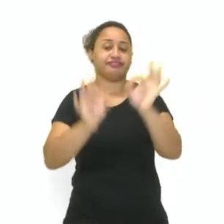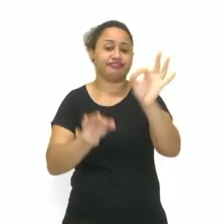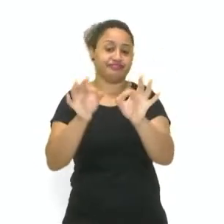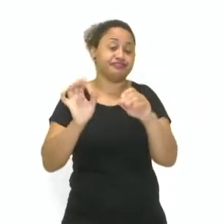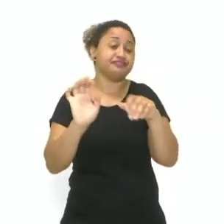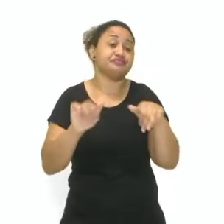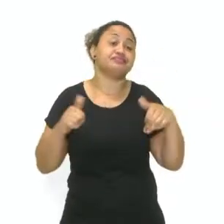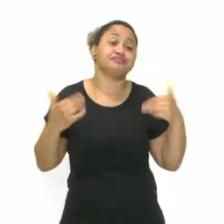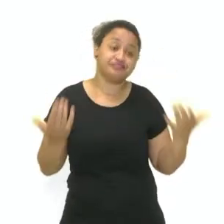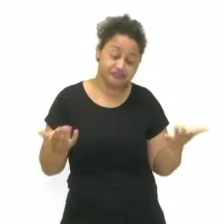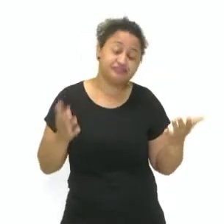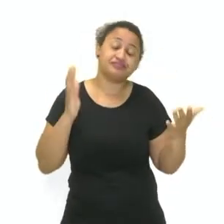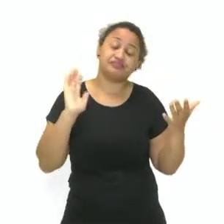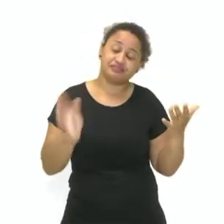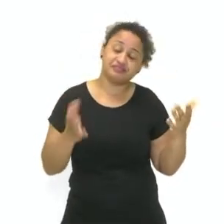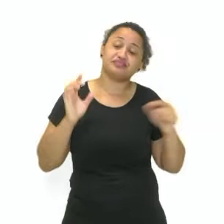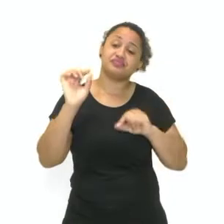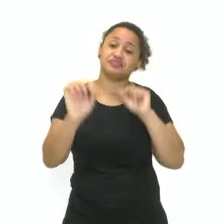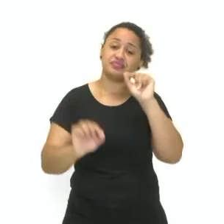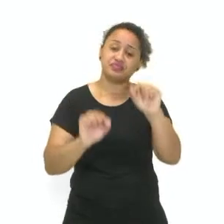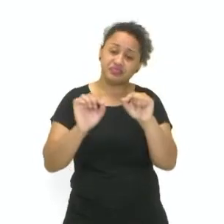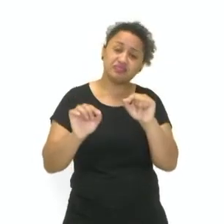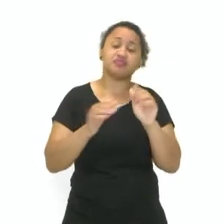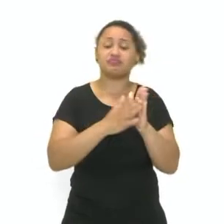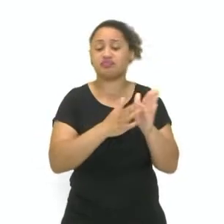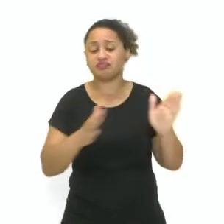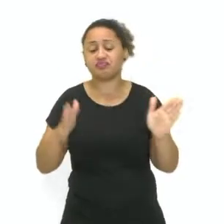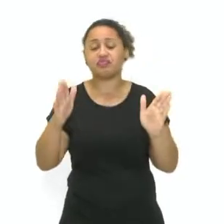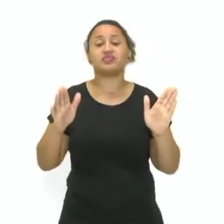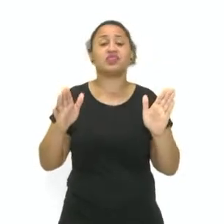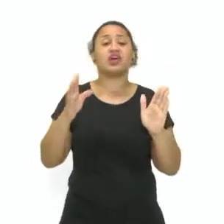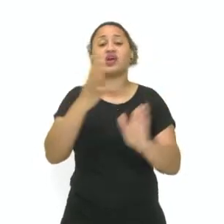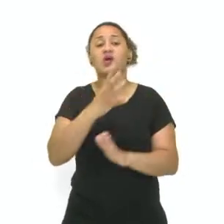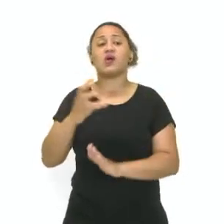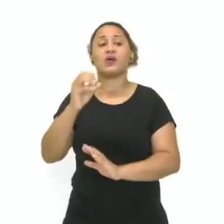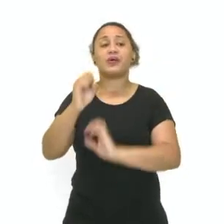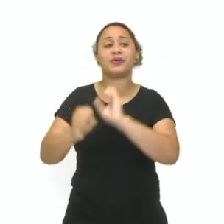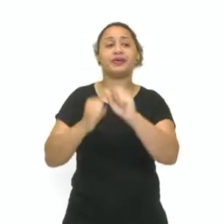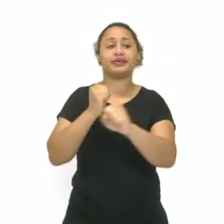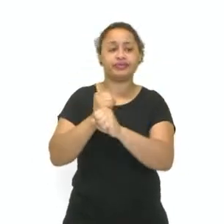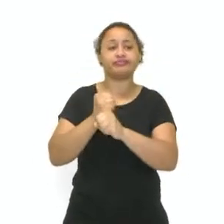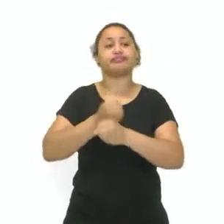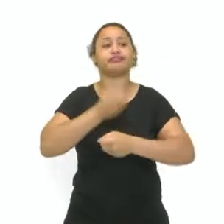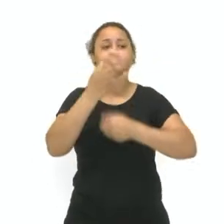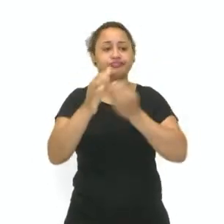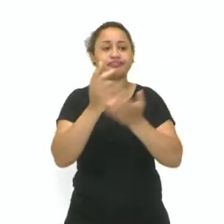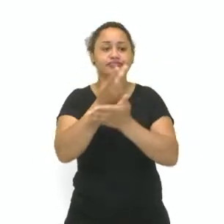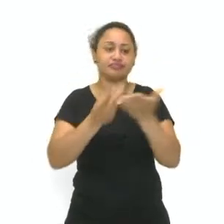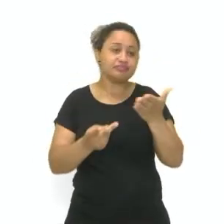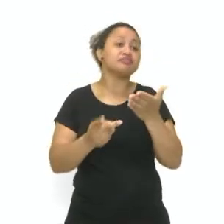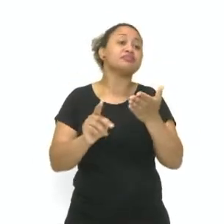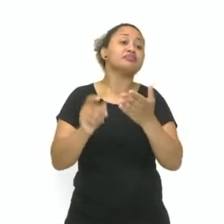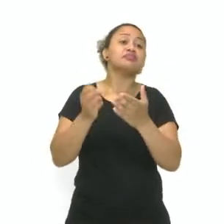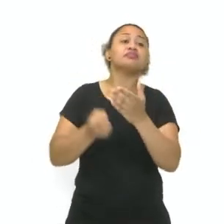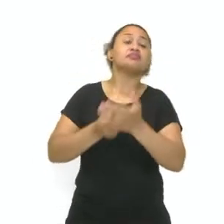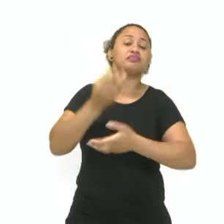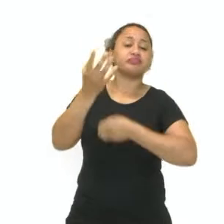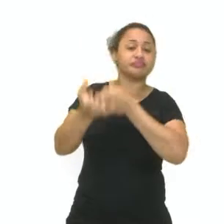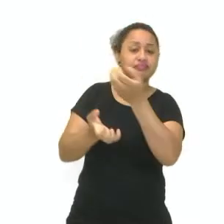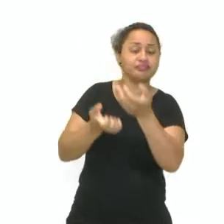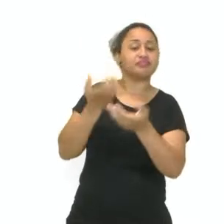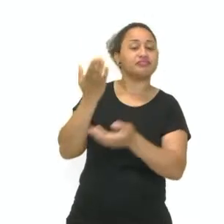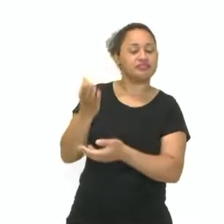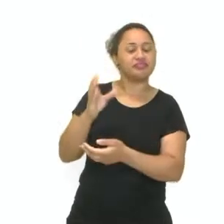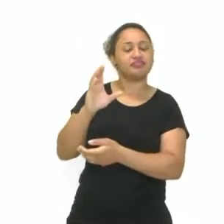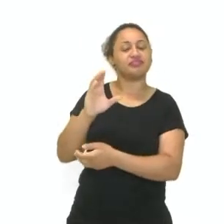se passaram praticamente em silêncio os 40 anos de poesia do poeta propriamente dito,